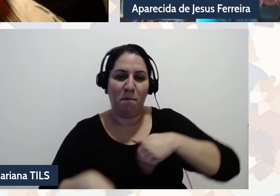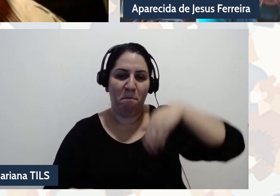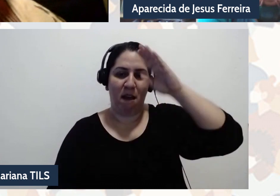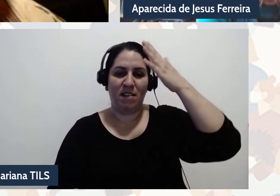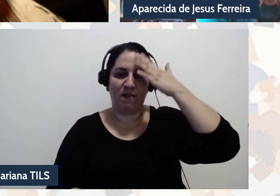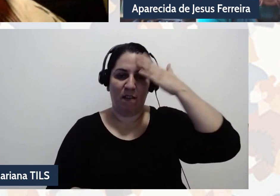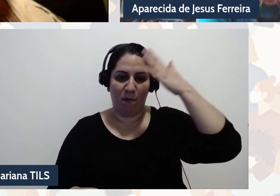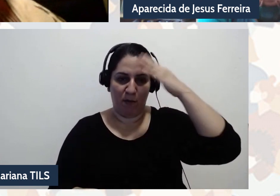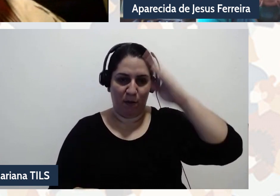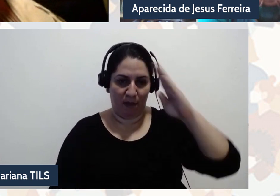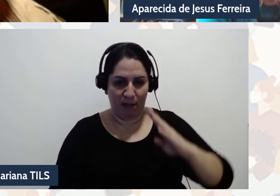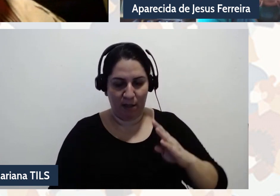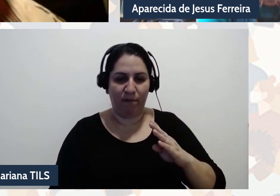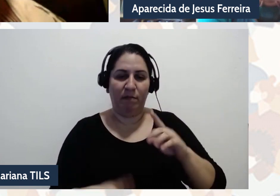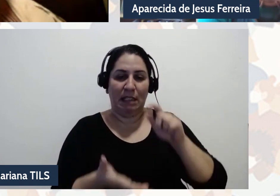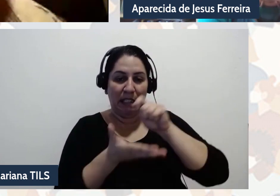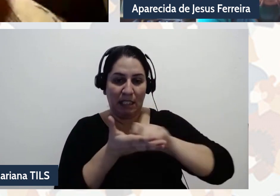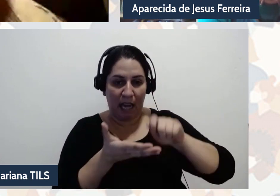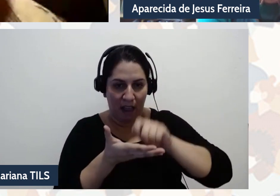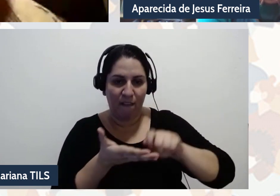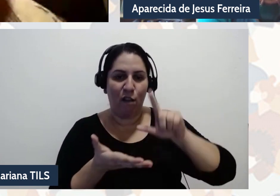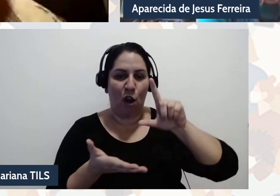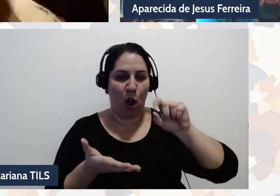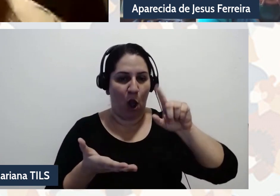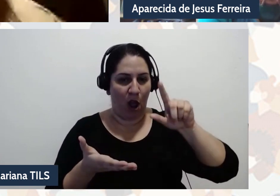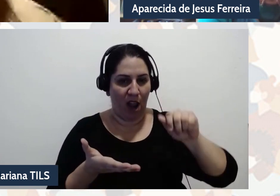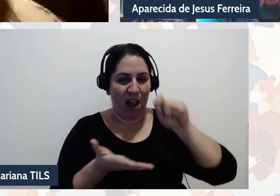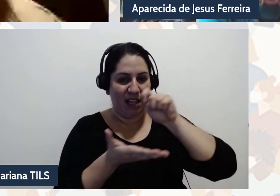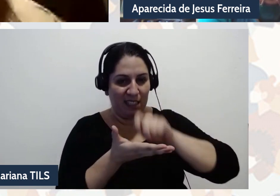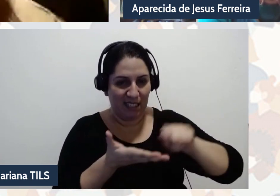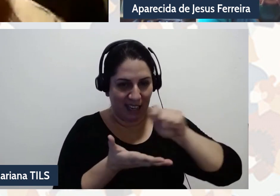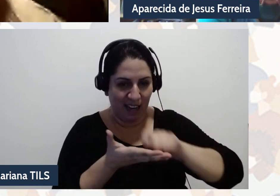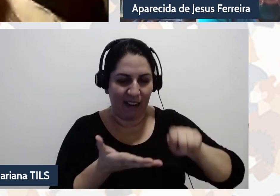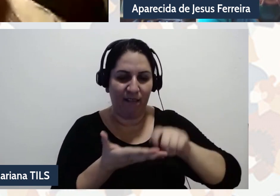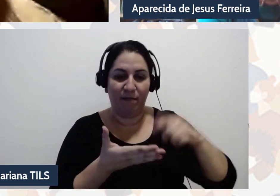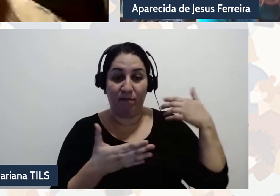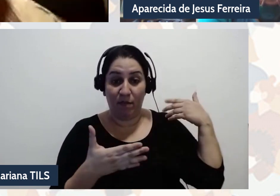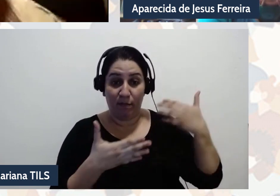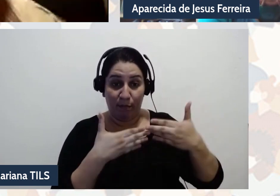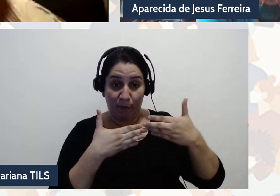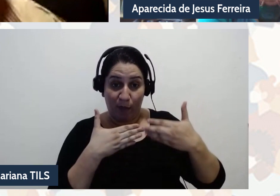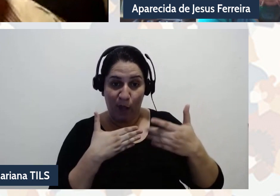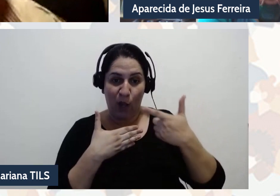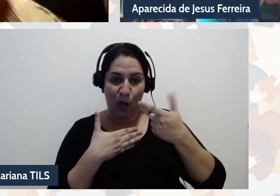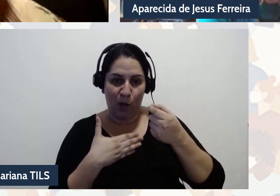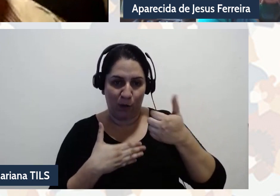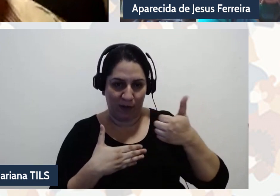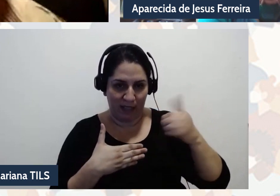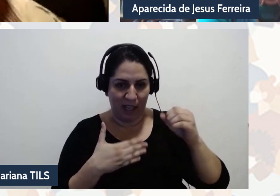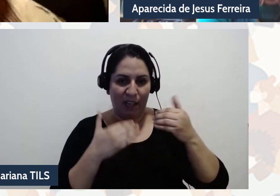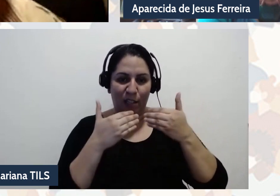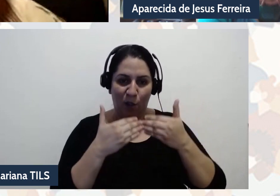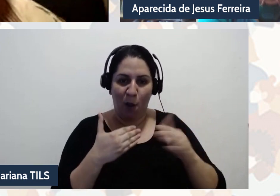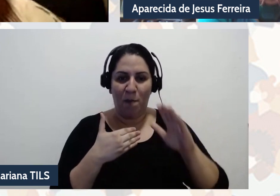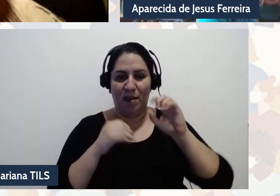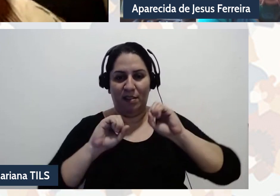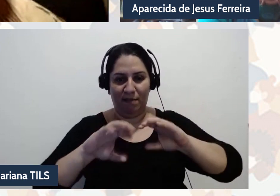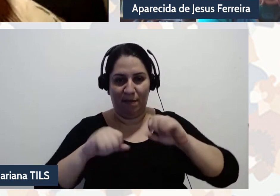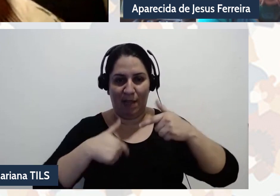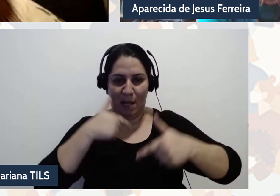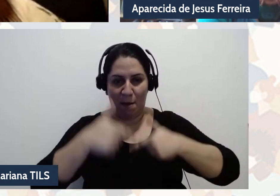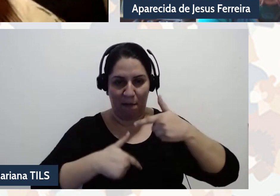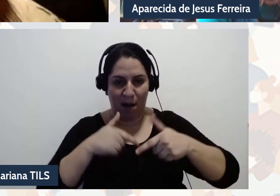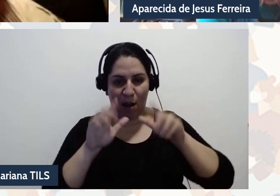escreva, blogspot.com.br. Desde 2010, leciona na UFC, principalmente